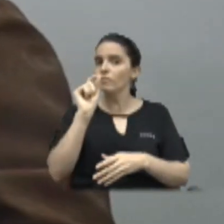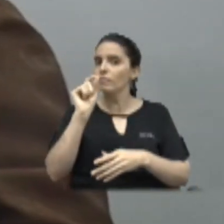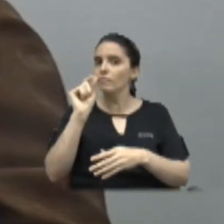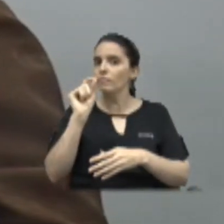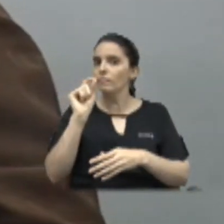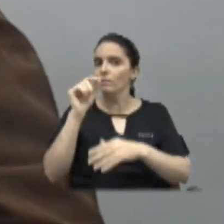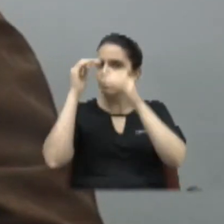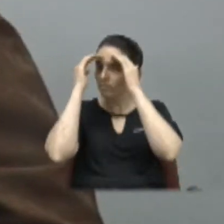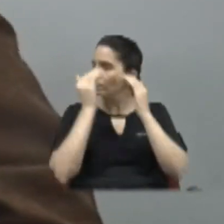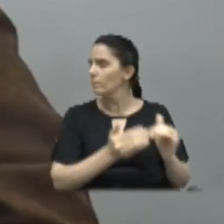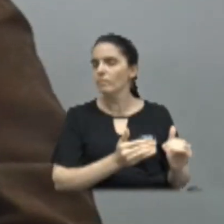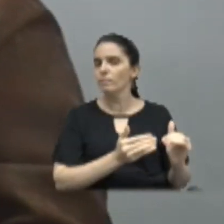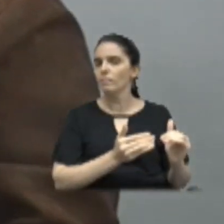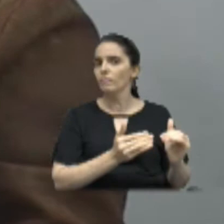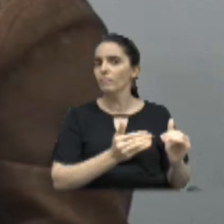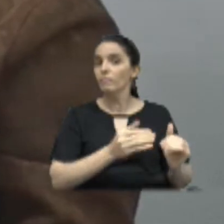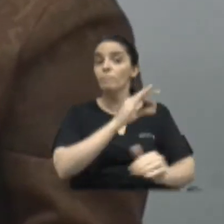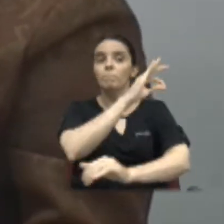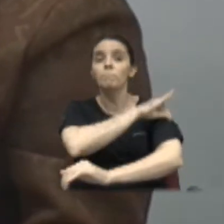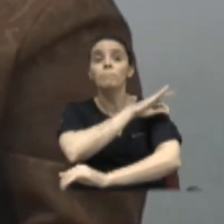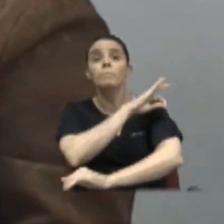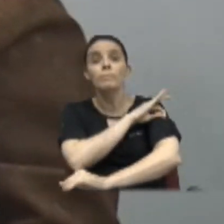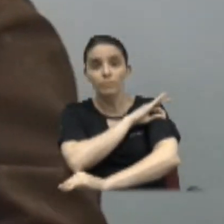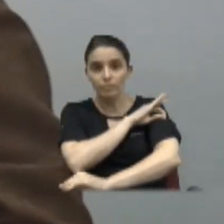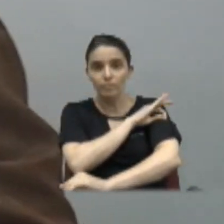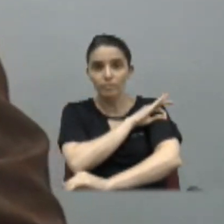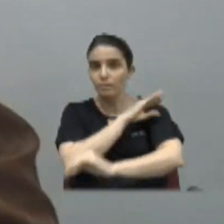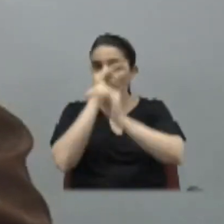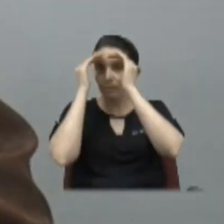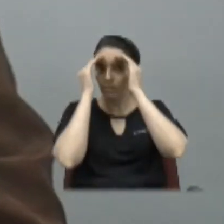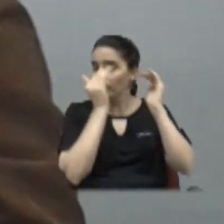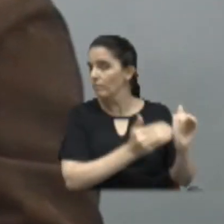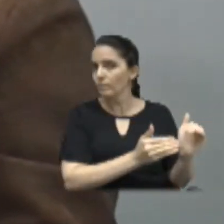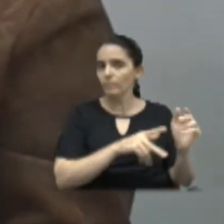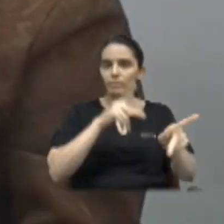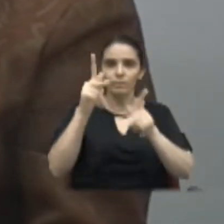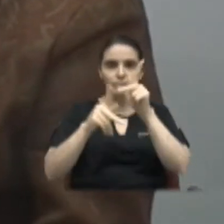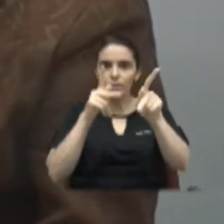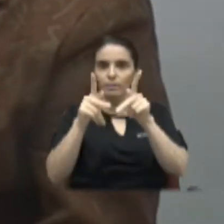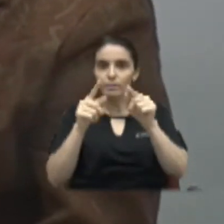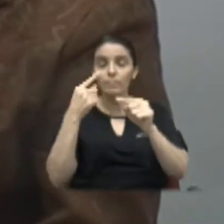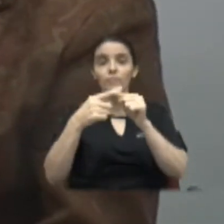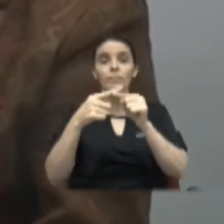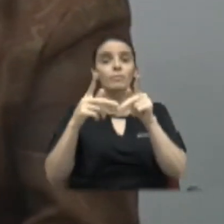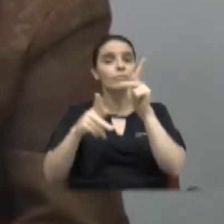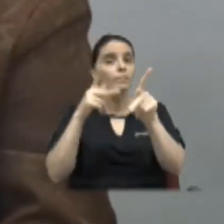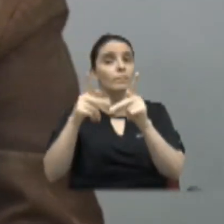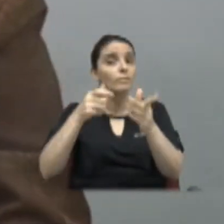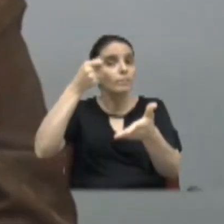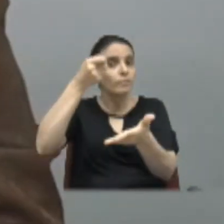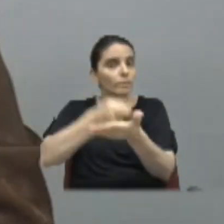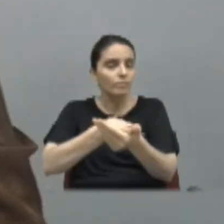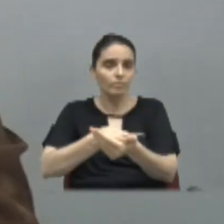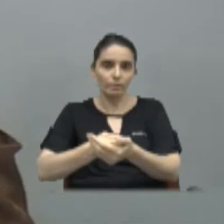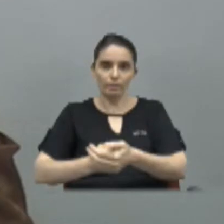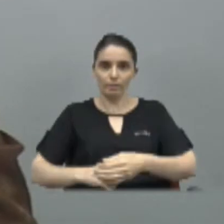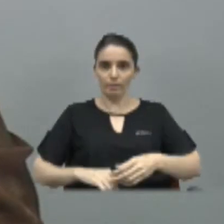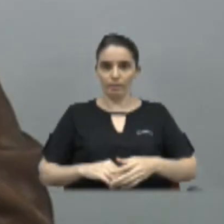que desrespeita a população. É quem paga os impostos. Quero ver ele ficar num